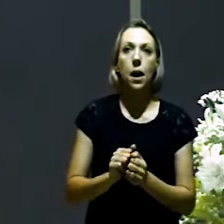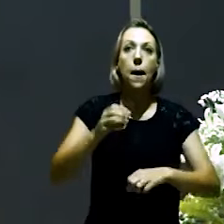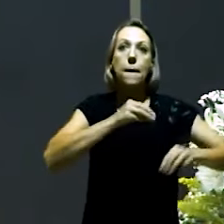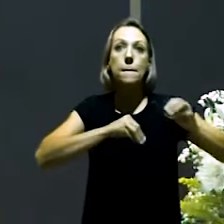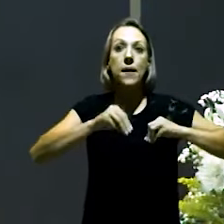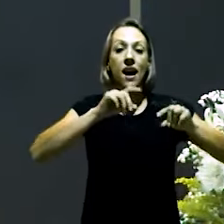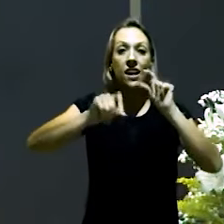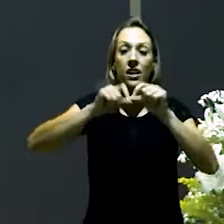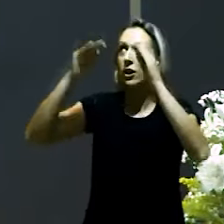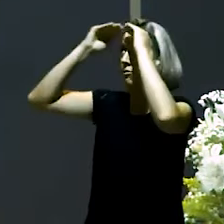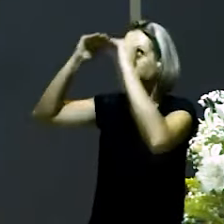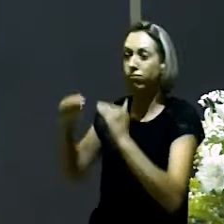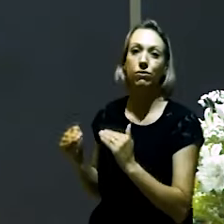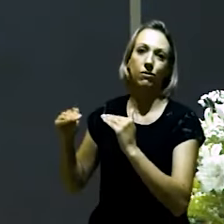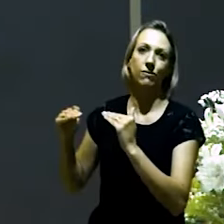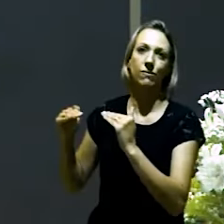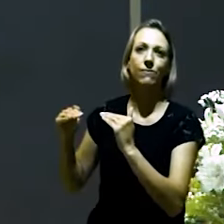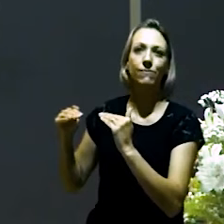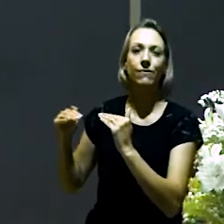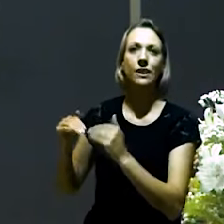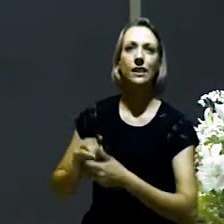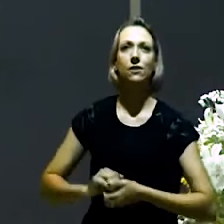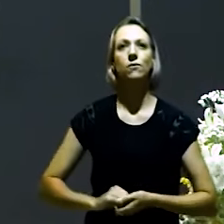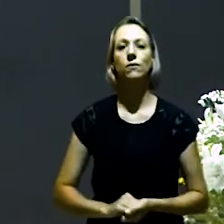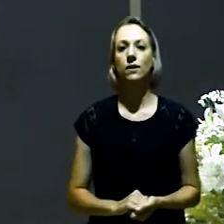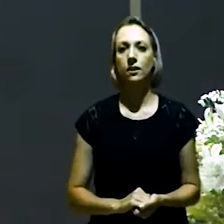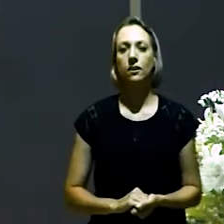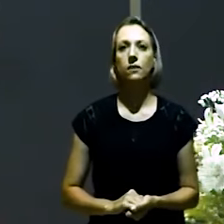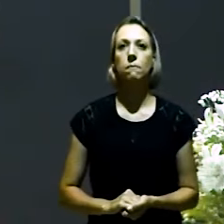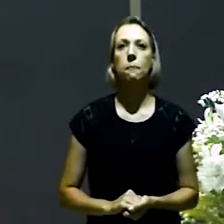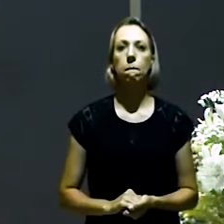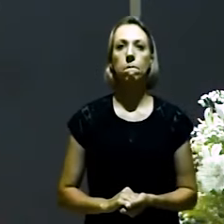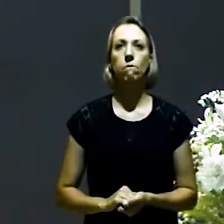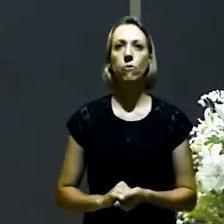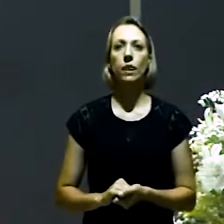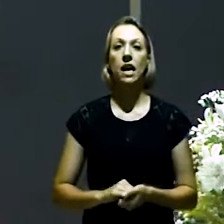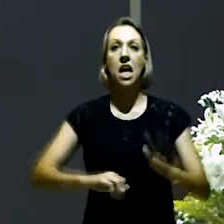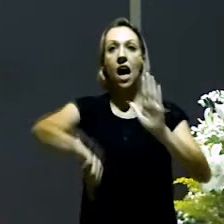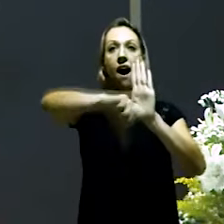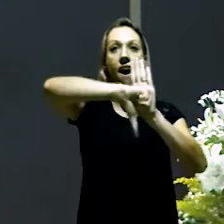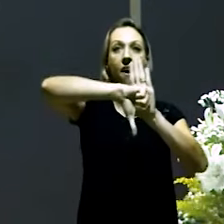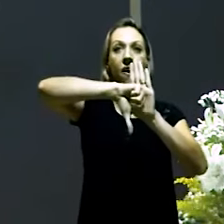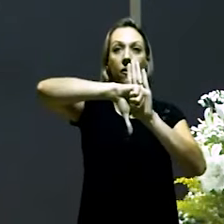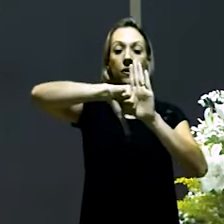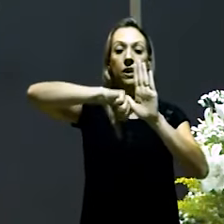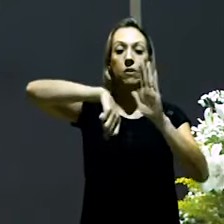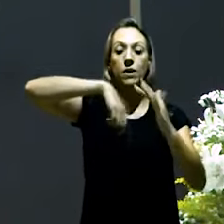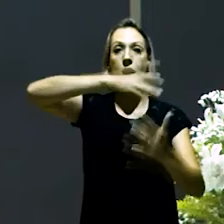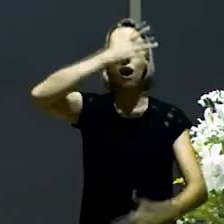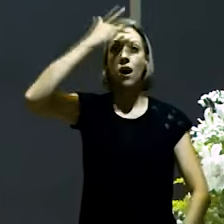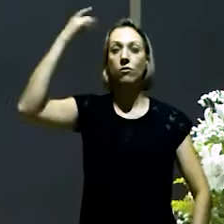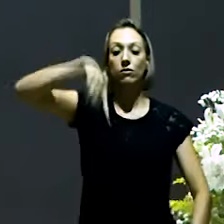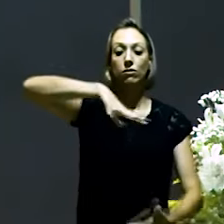contra a autoridade de Deus. E rebelar-se contra Deus é um crime que o homem praticou, e é um crime pelo qual